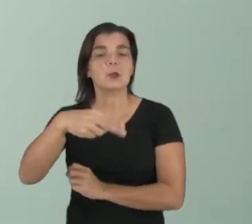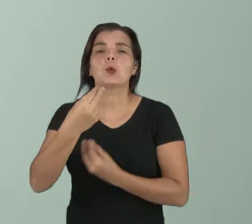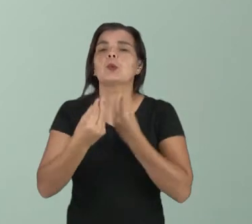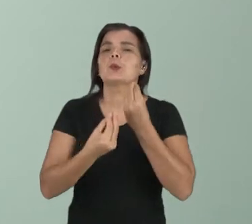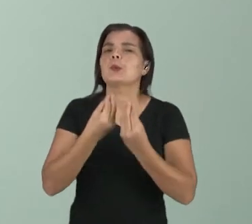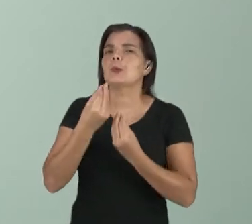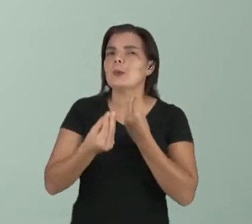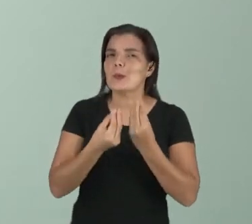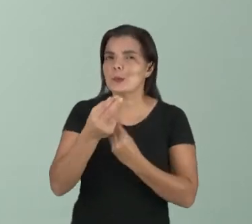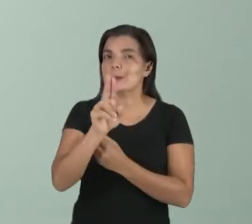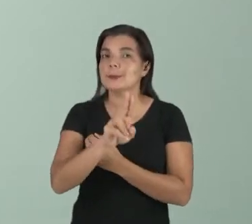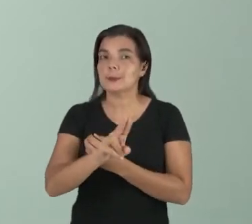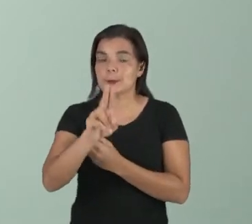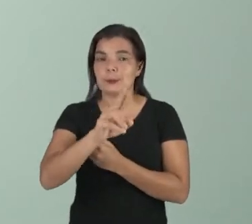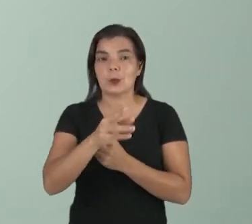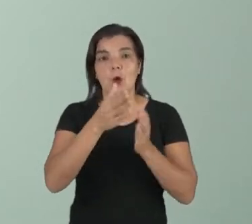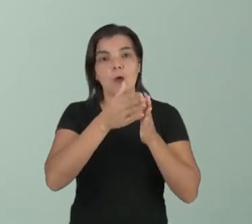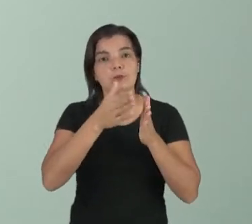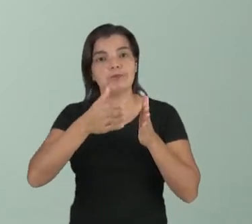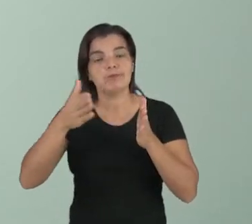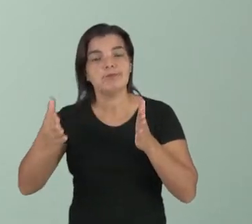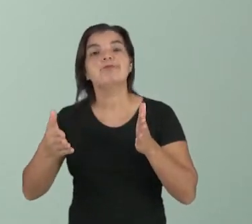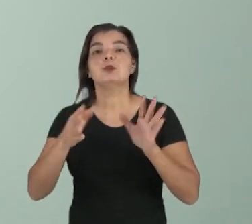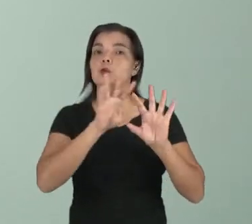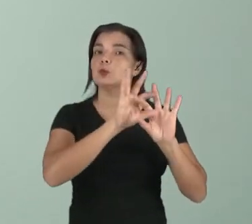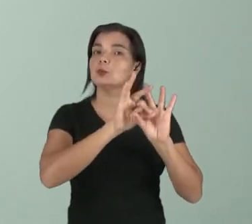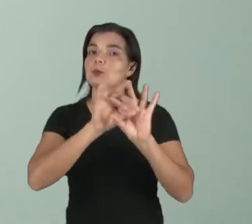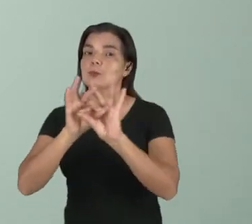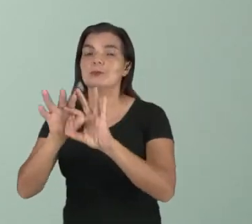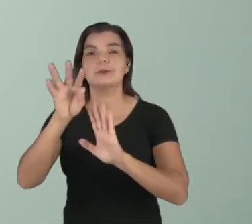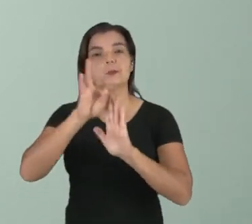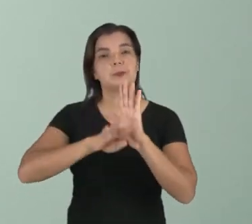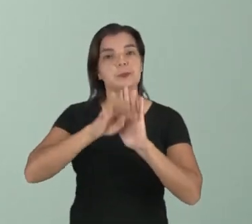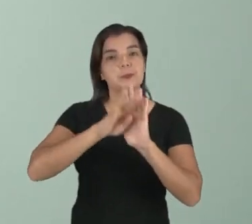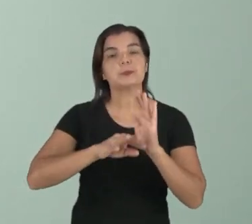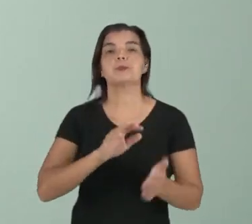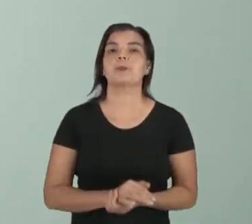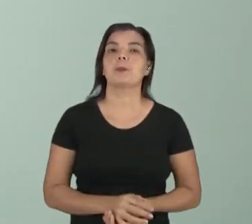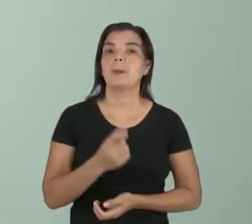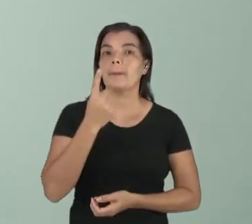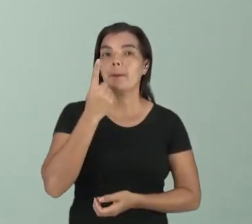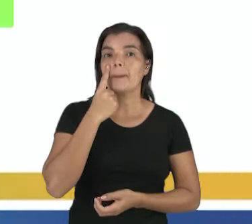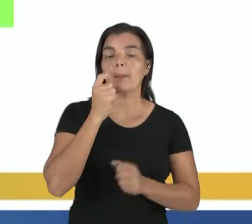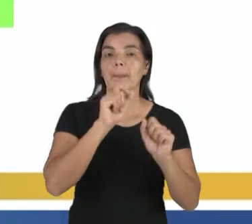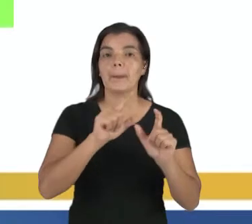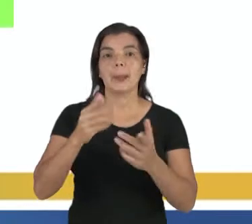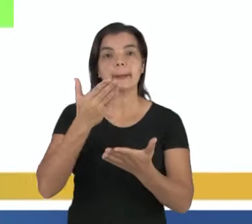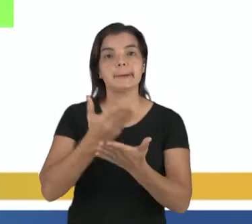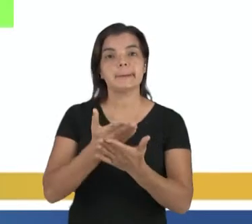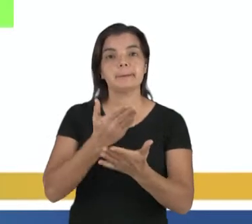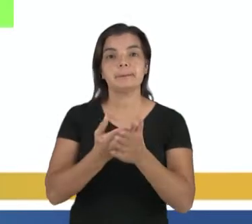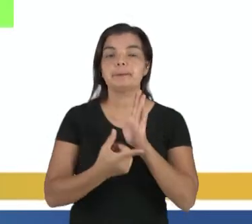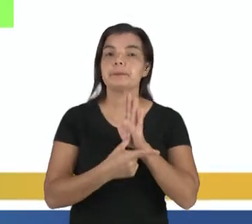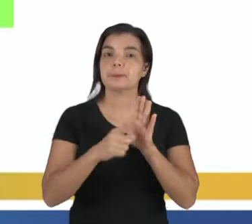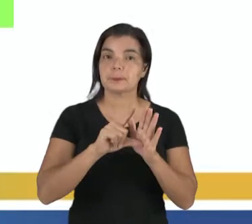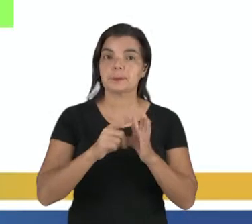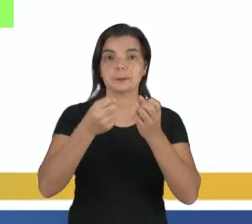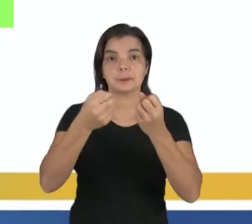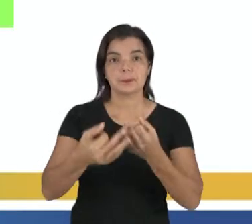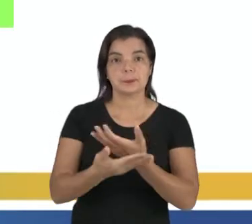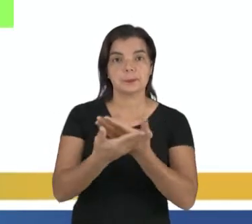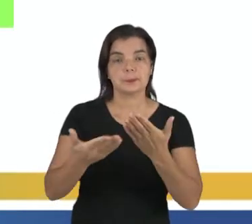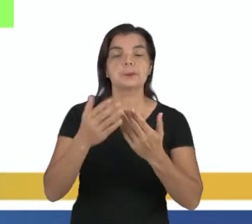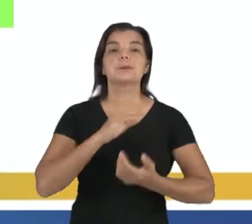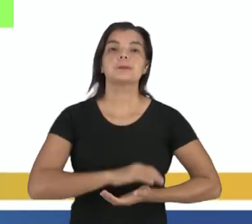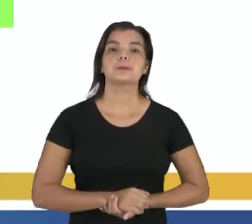como eles funcionam no processo de coesão textual. Vamos lá, olhem só o que estudamos na aula anterior que eu acabei de falar